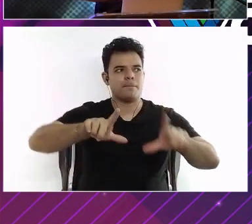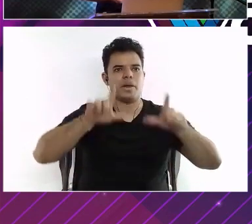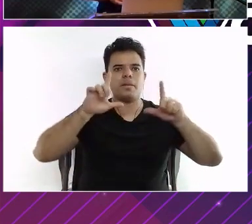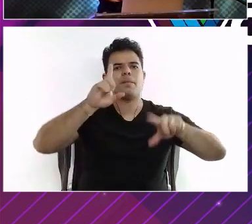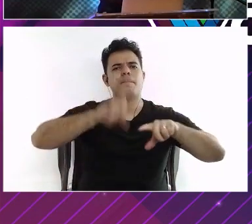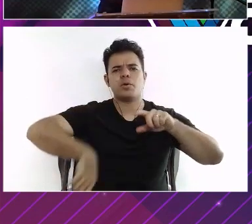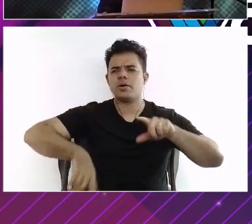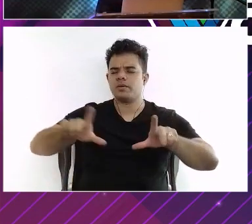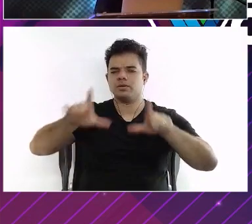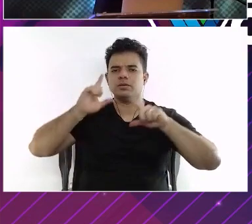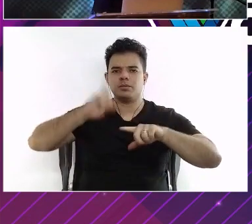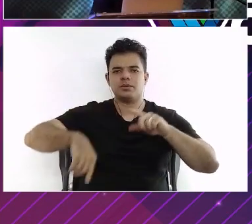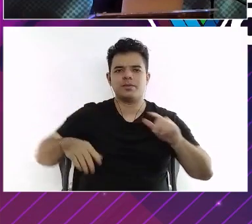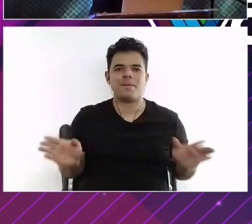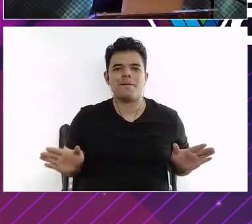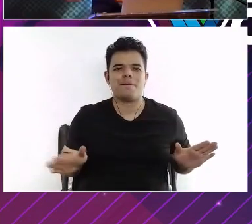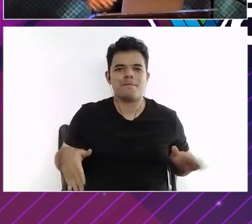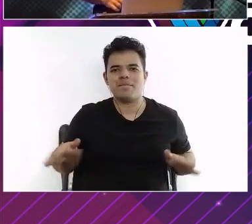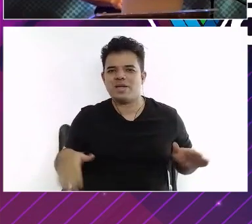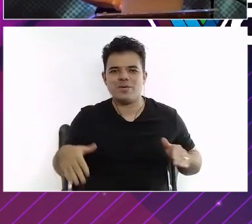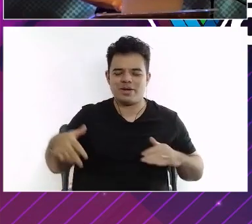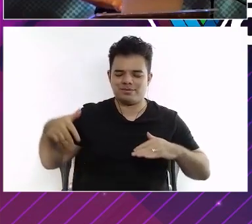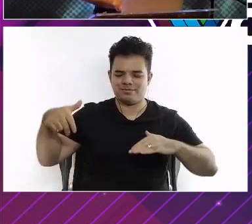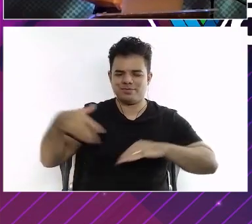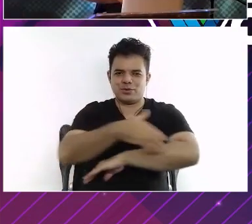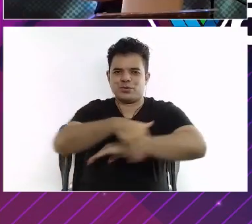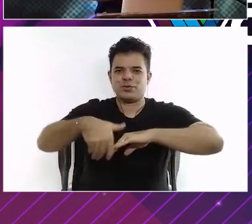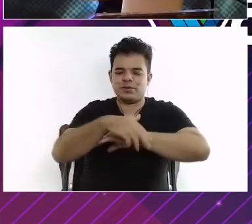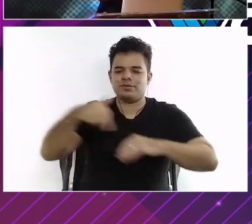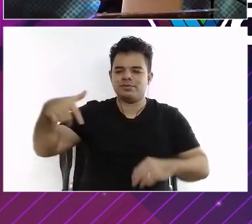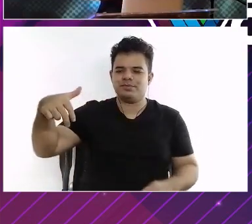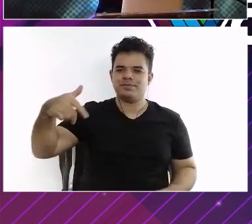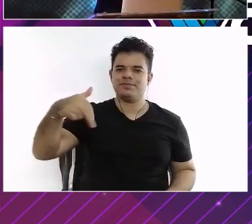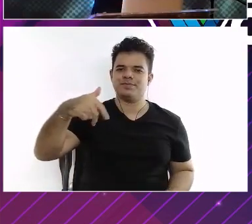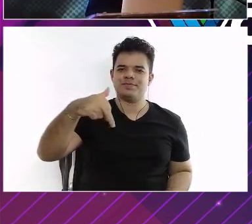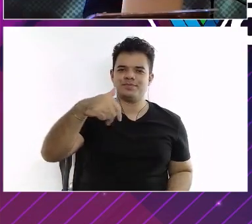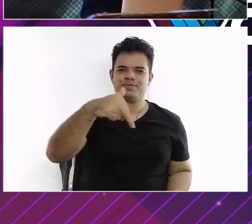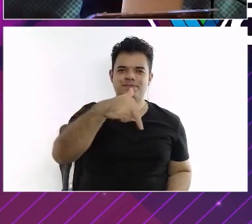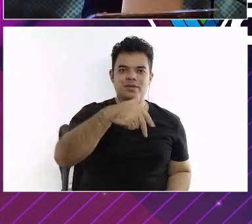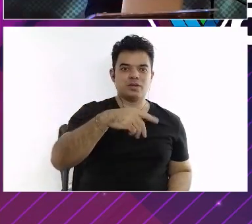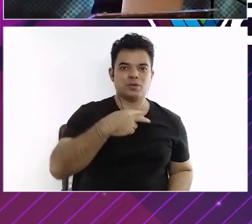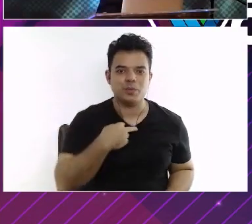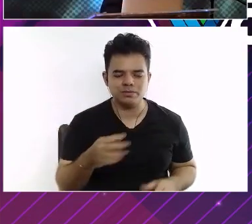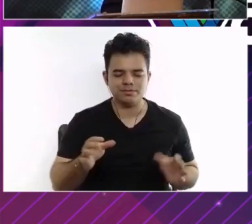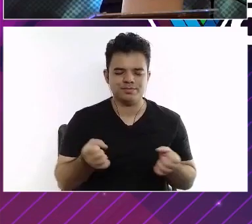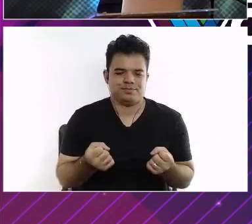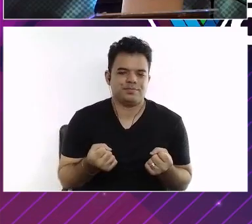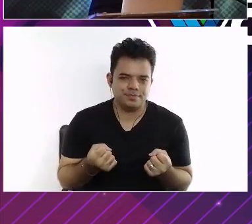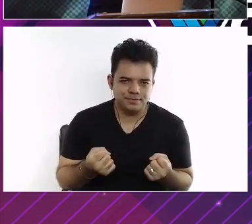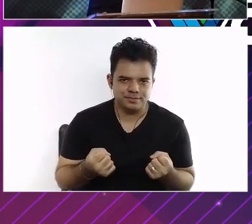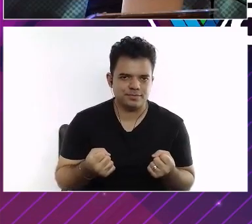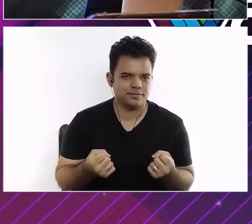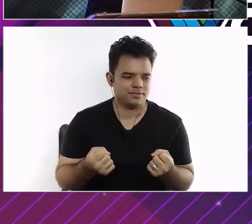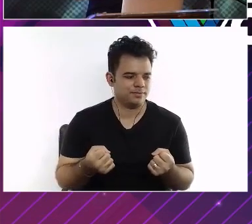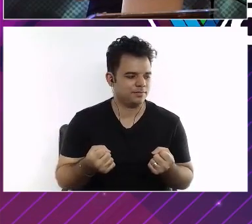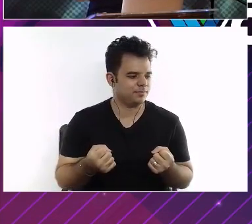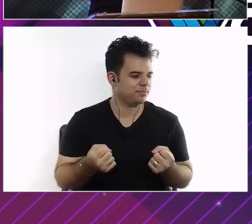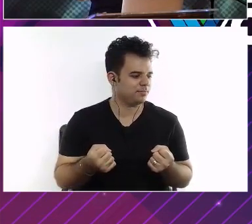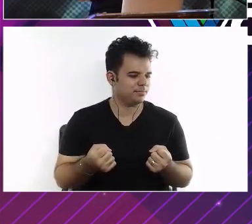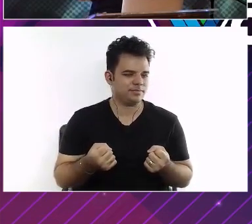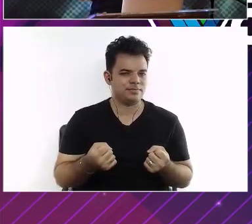Pinguins atravessando a pista, por exemplo. Não pode tomar certas decisões se tiver pinguins na pista. E organizações de todos os tipos